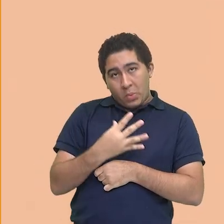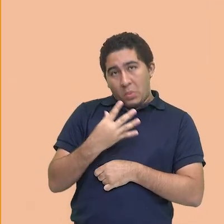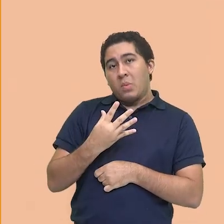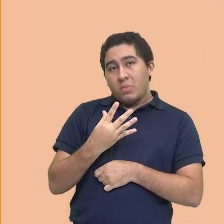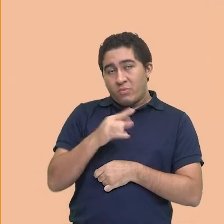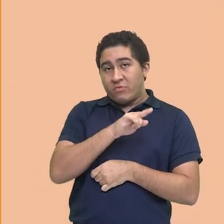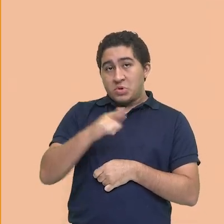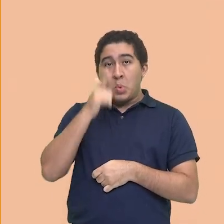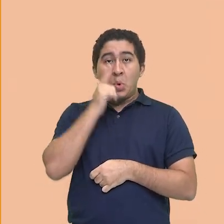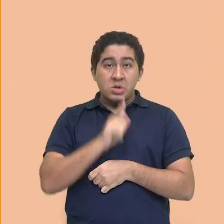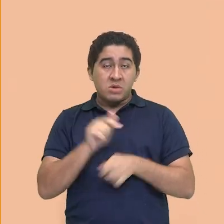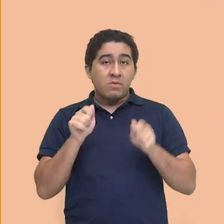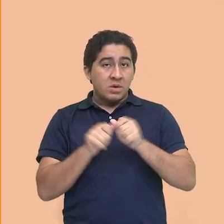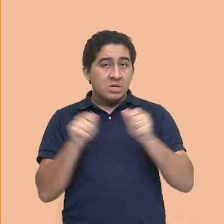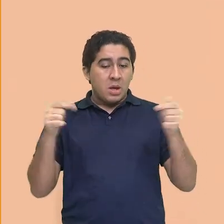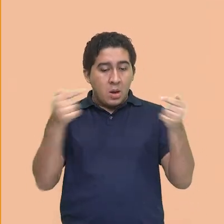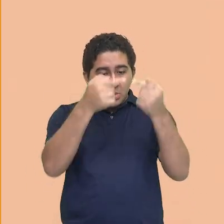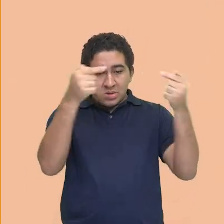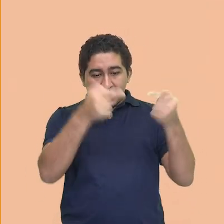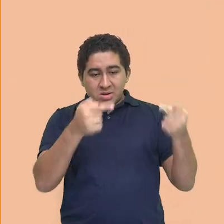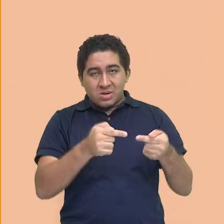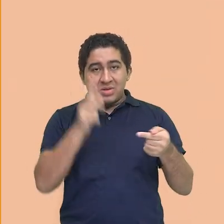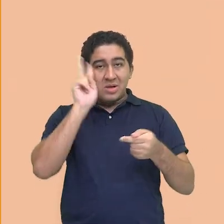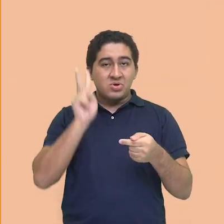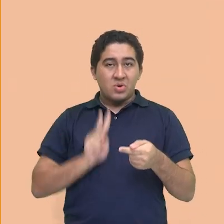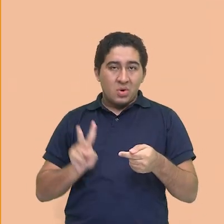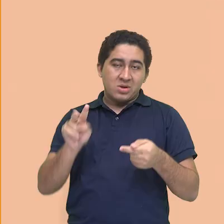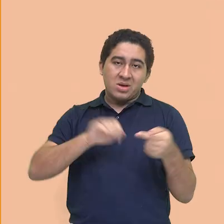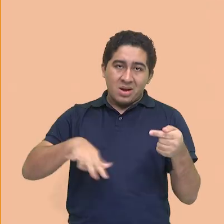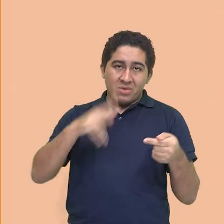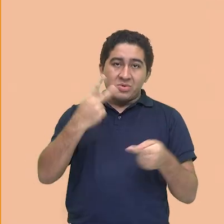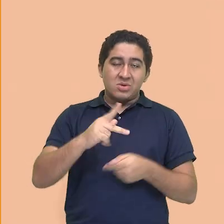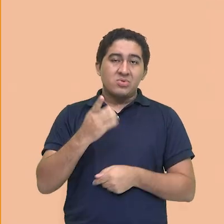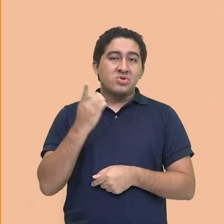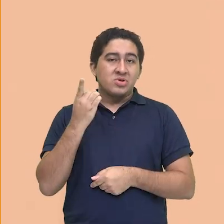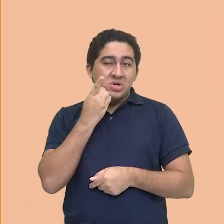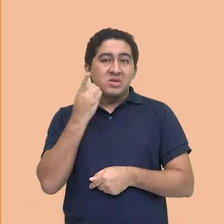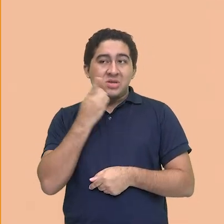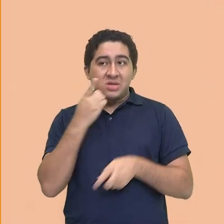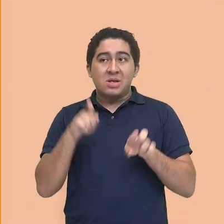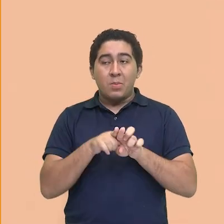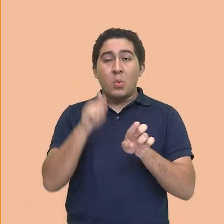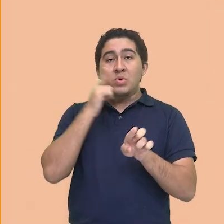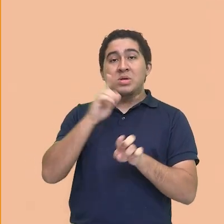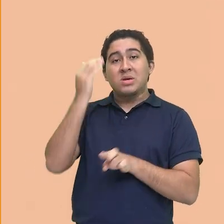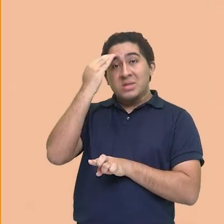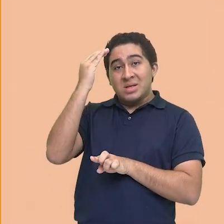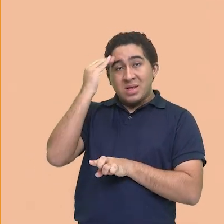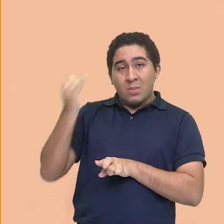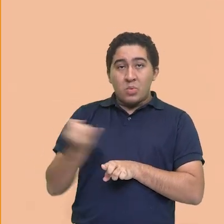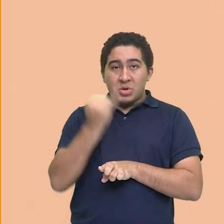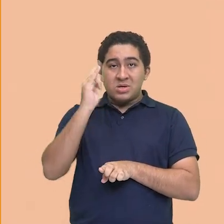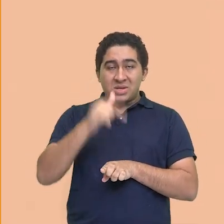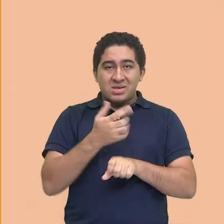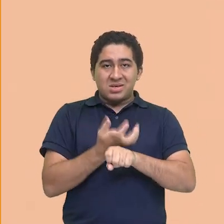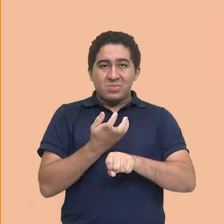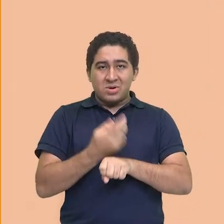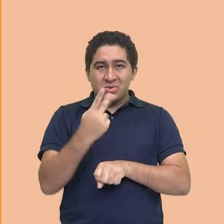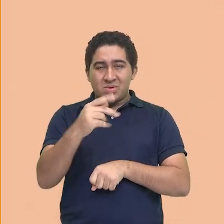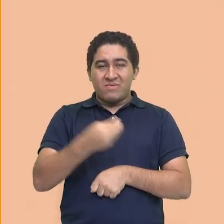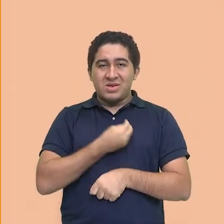que você consiga fazer essas associações da história para o seu cotidiano e consiga entender a importância desse componente na